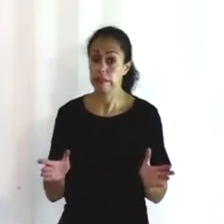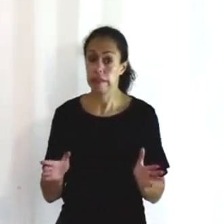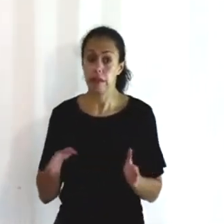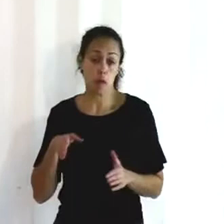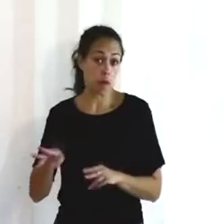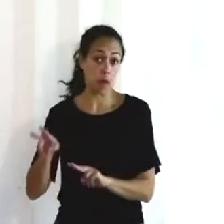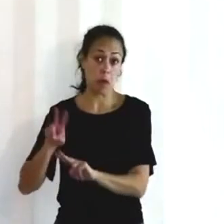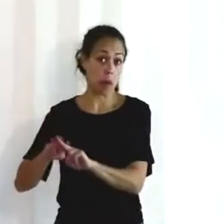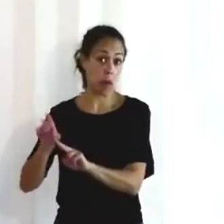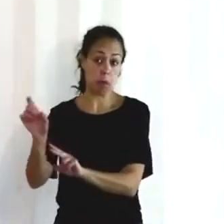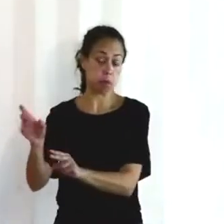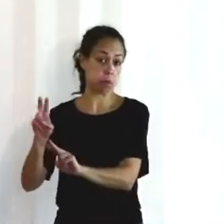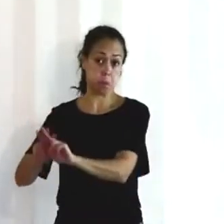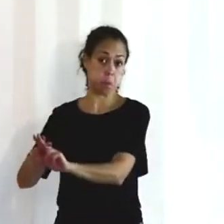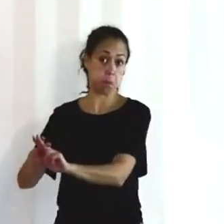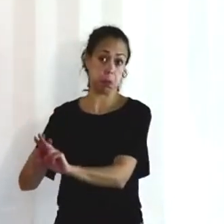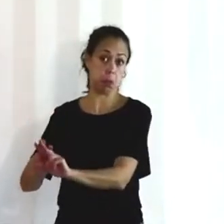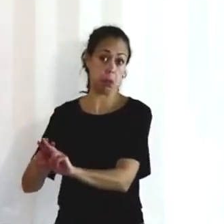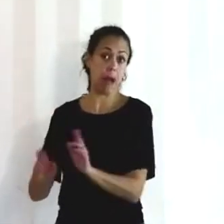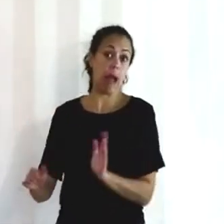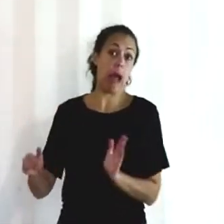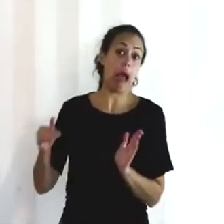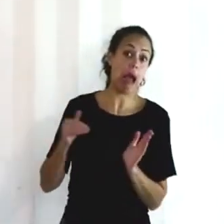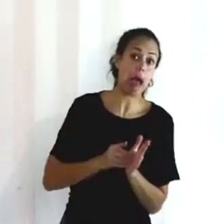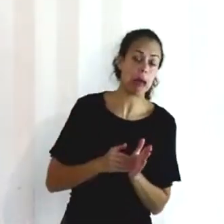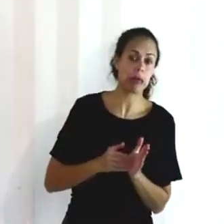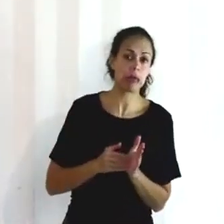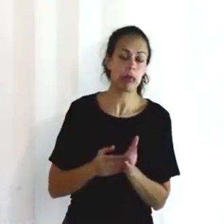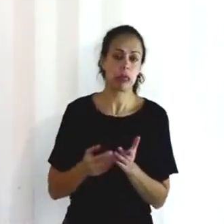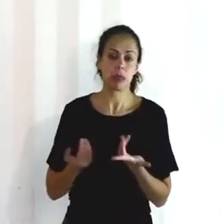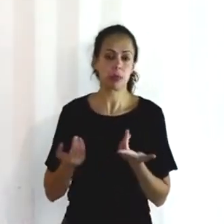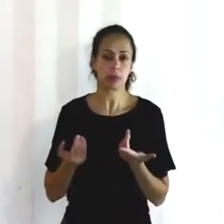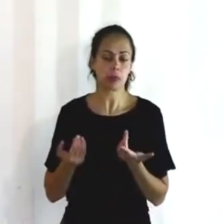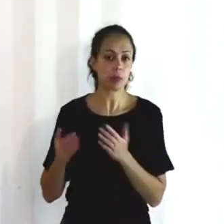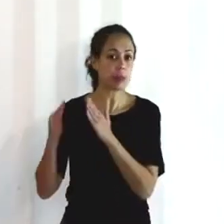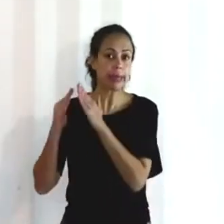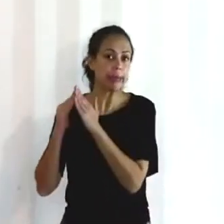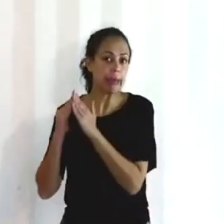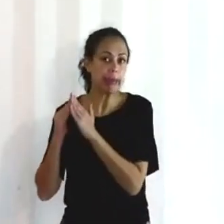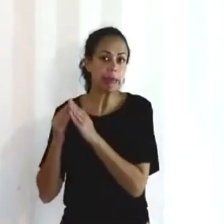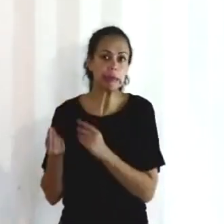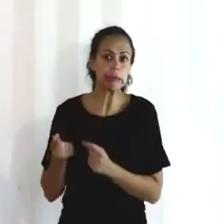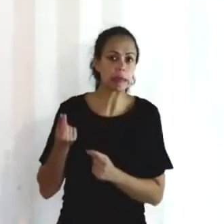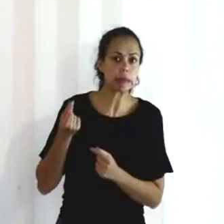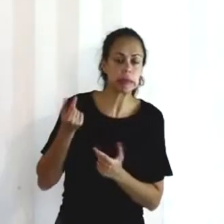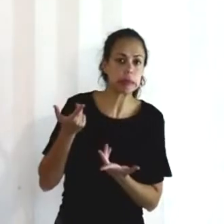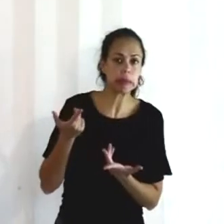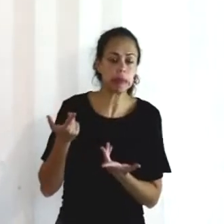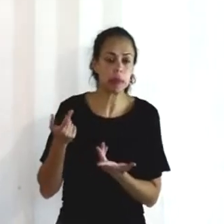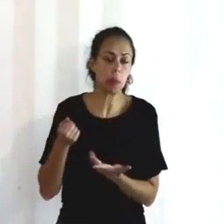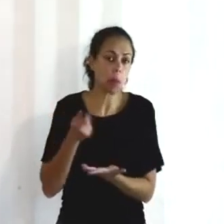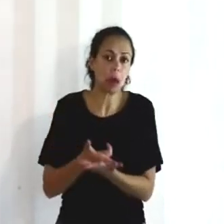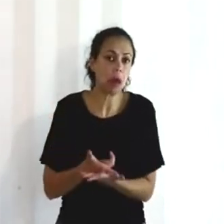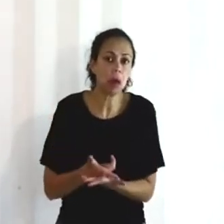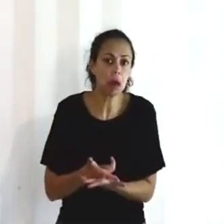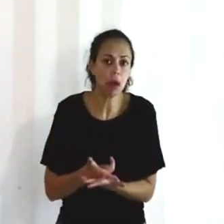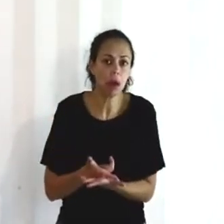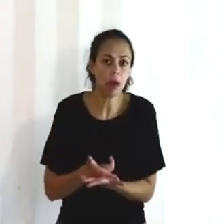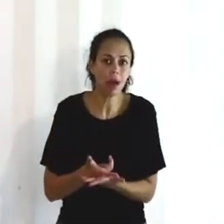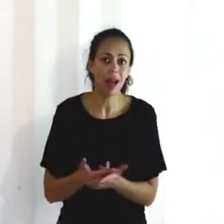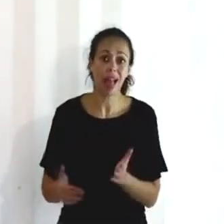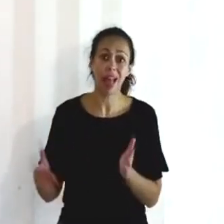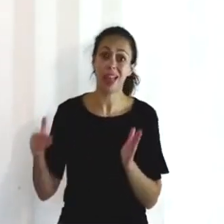fosse paga. Pode acreditar, alguns passaram a vida inteira na prisão por causa disso e morreram lá, porque estava na